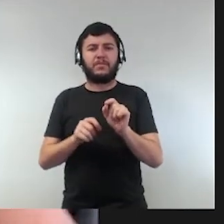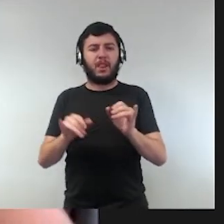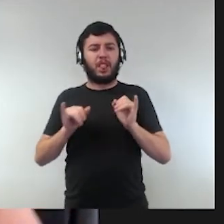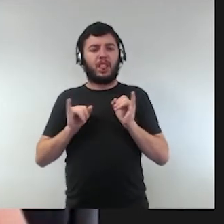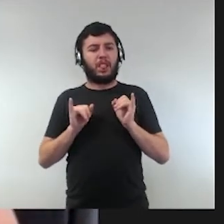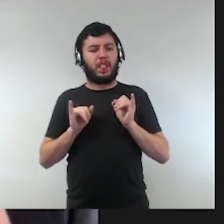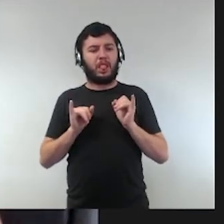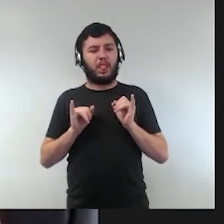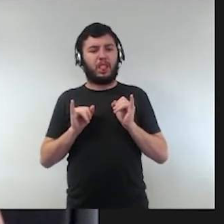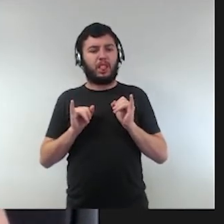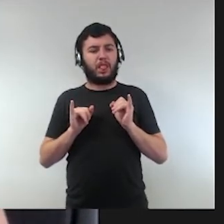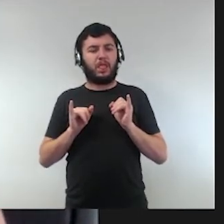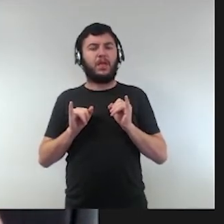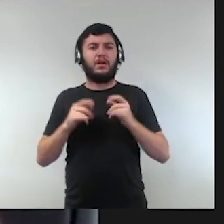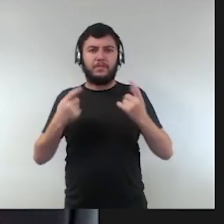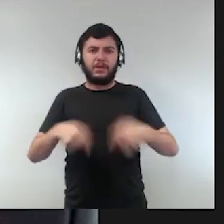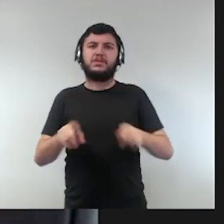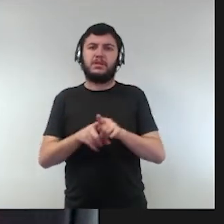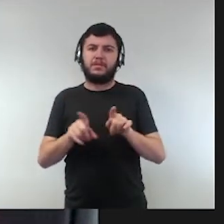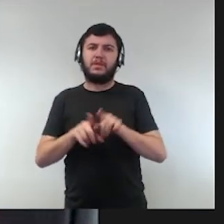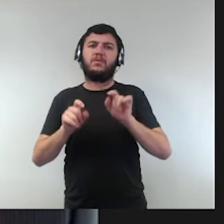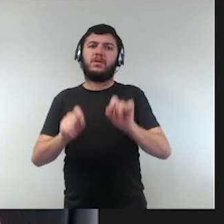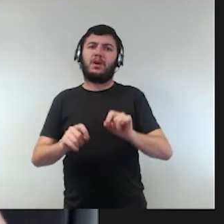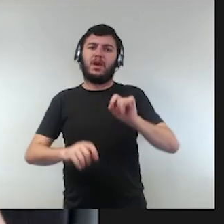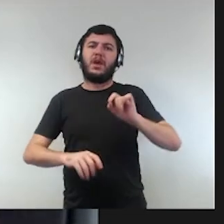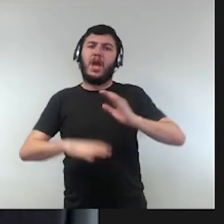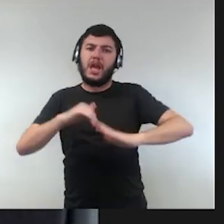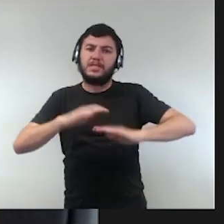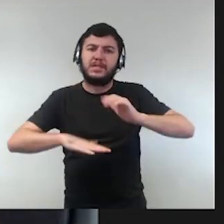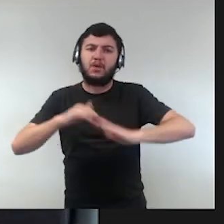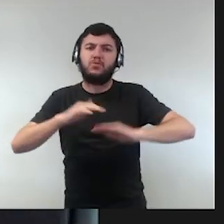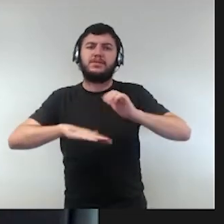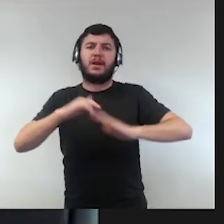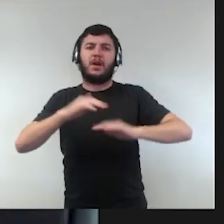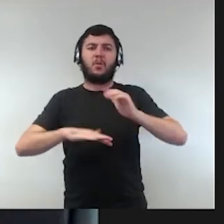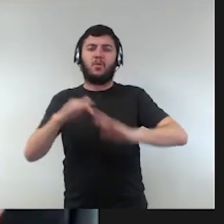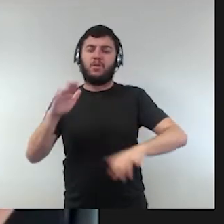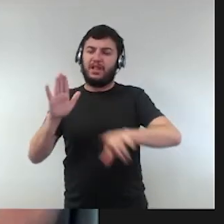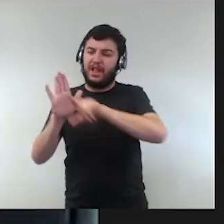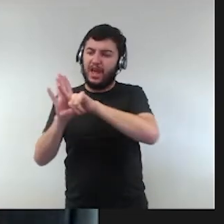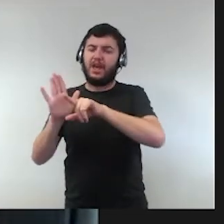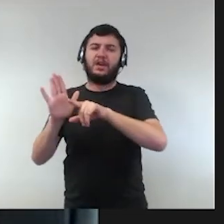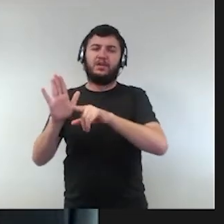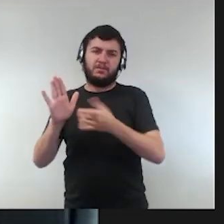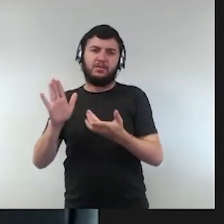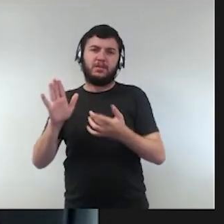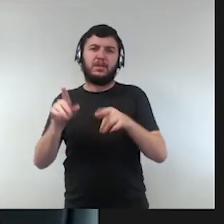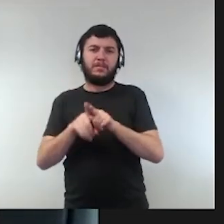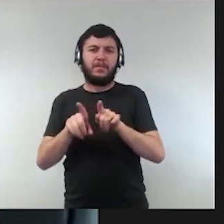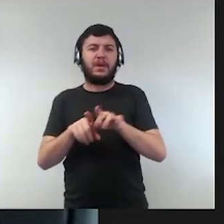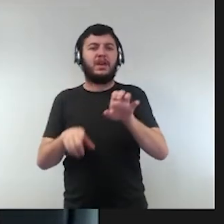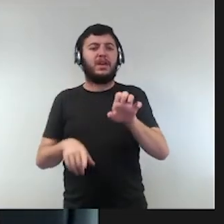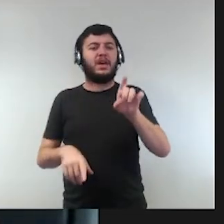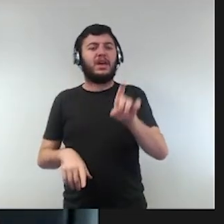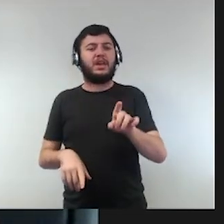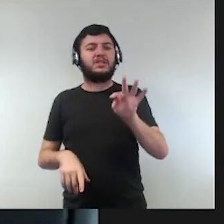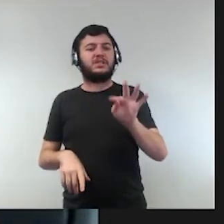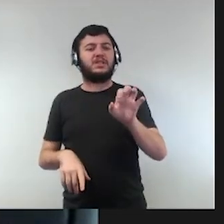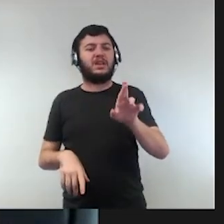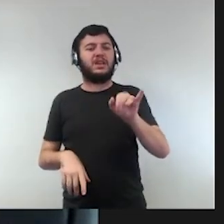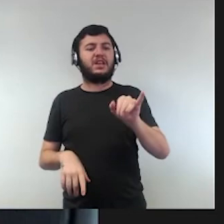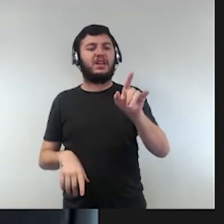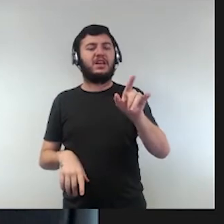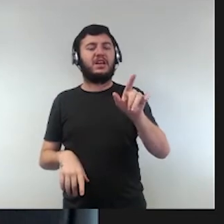e passemos para a executoriedade. É preciso executar as leis de esterilização que nós já temos, onde o